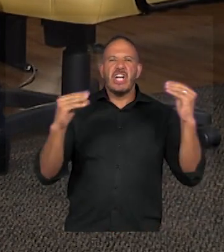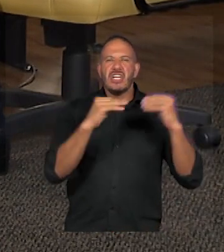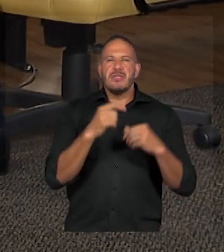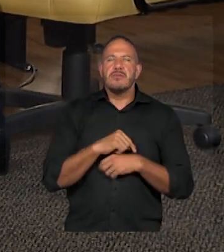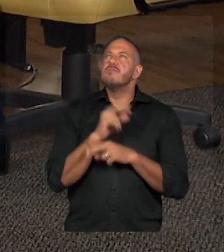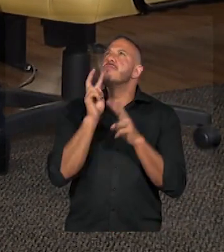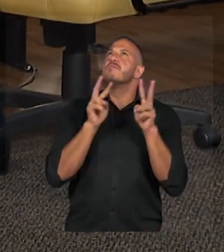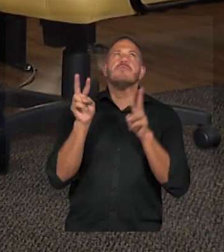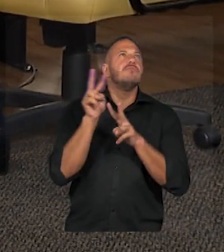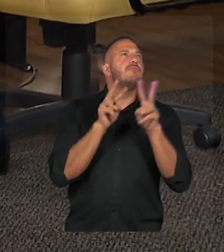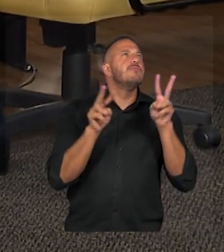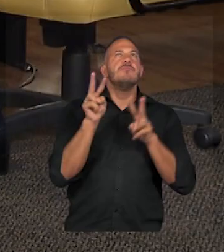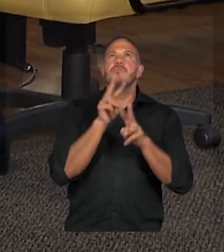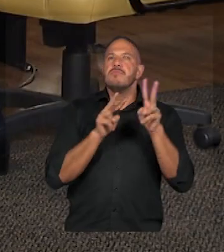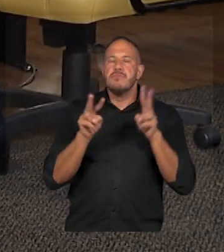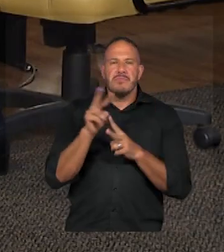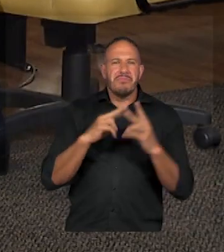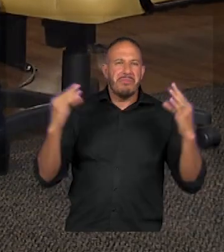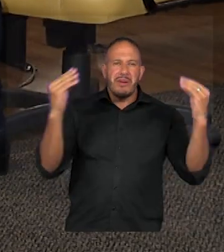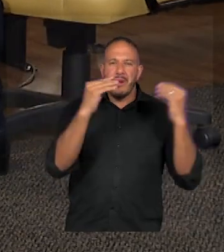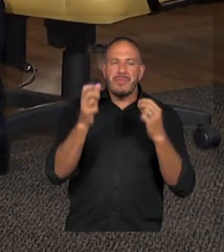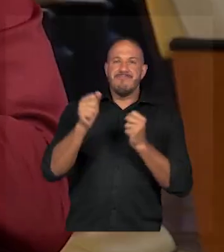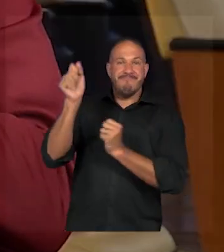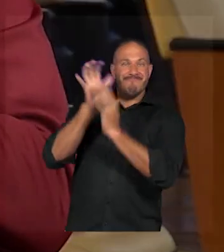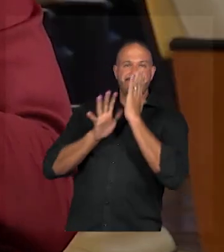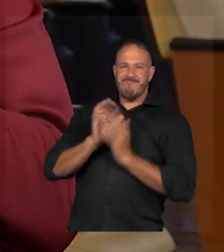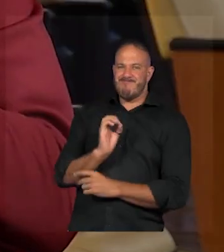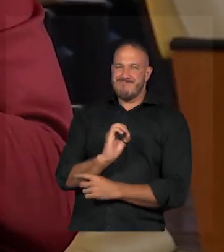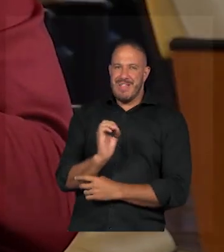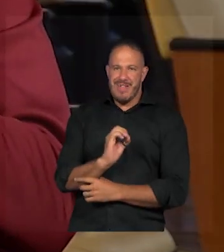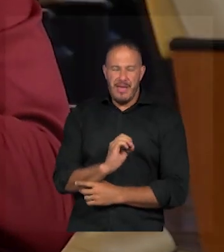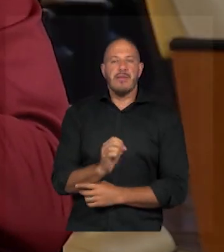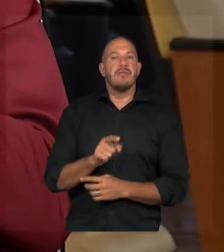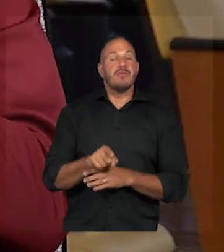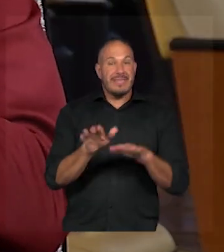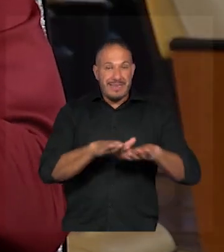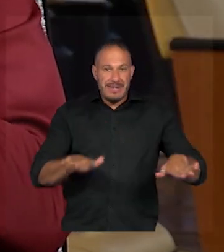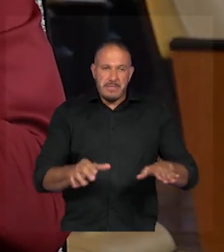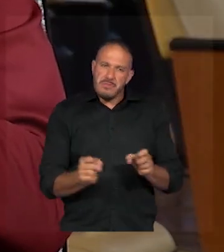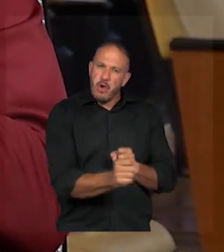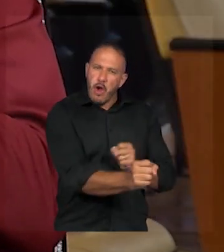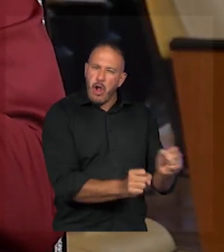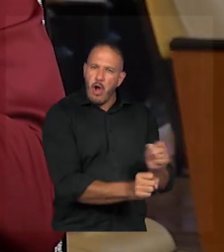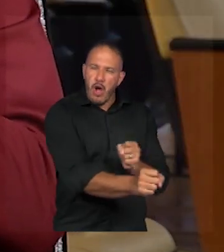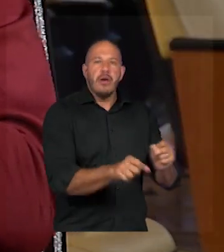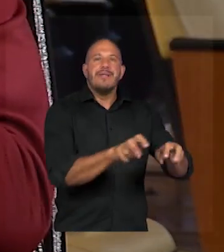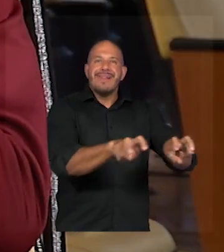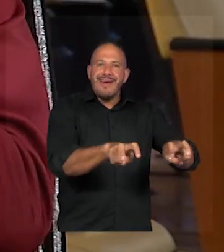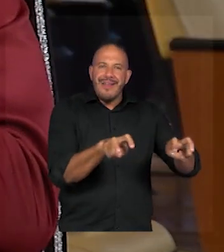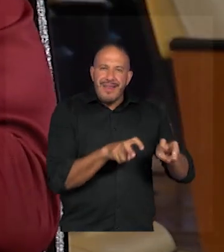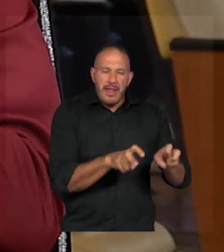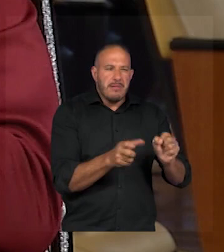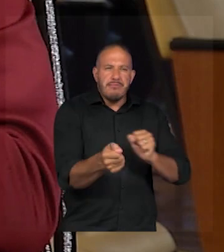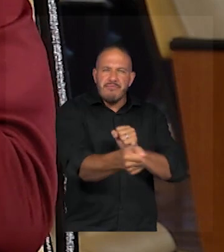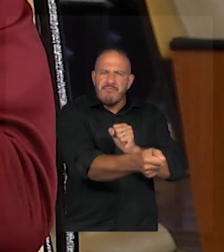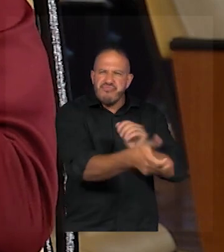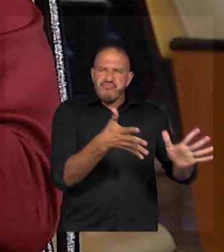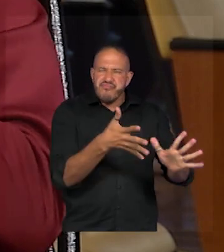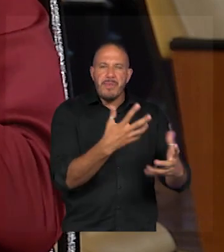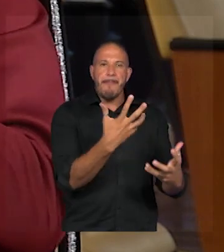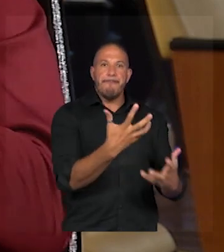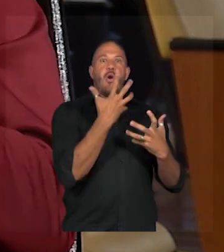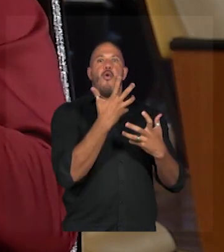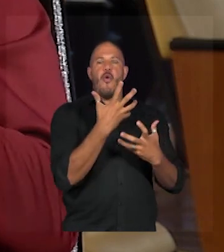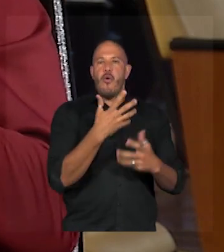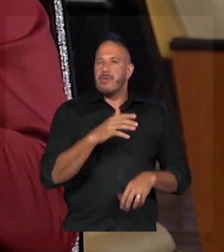a estimulação fica prejudicada. Então, a gente coloca em salas exclusivas para colocar Libras na veia. que é